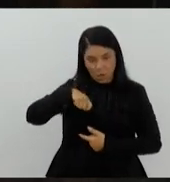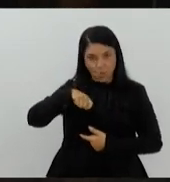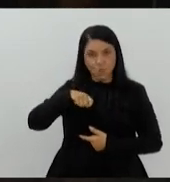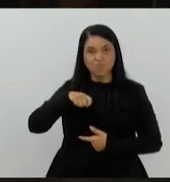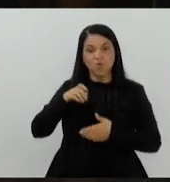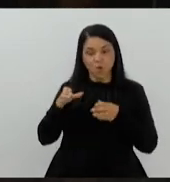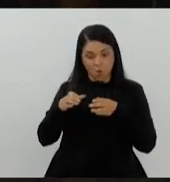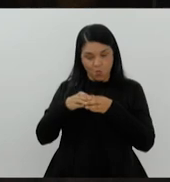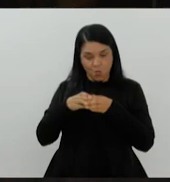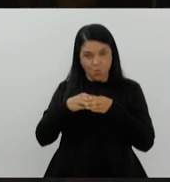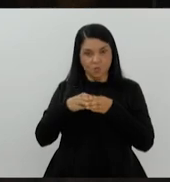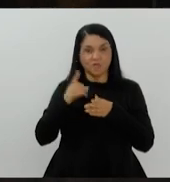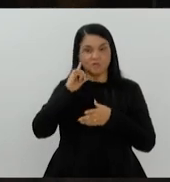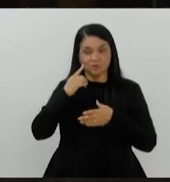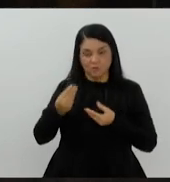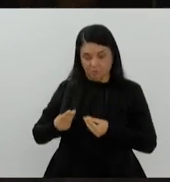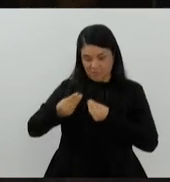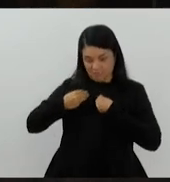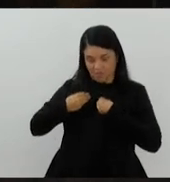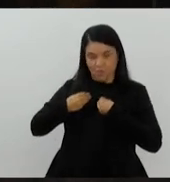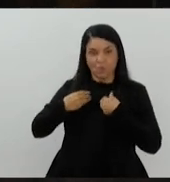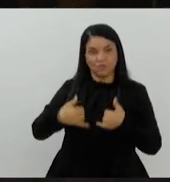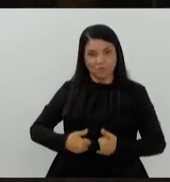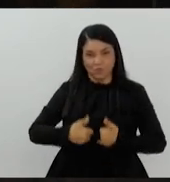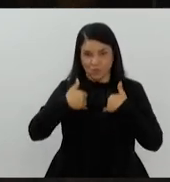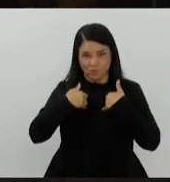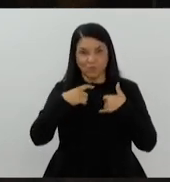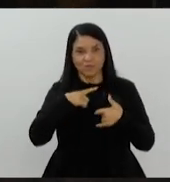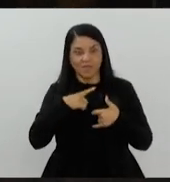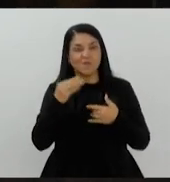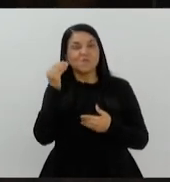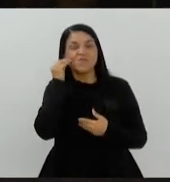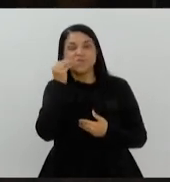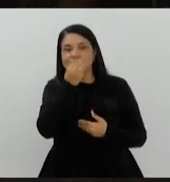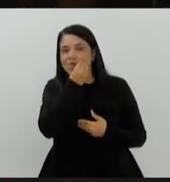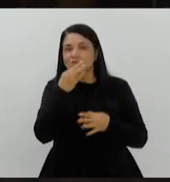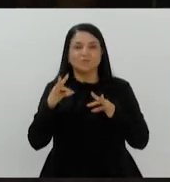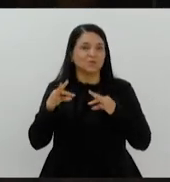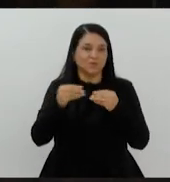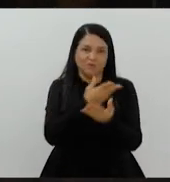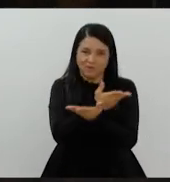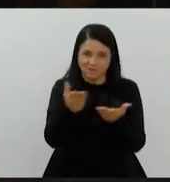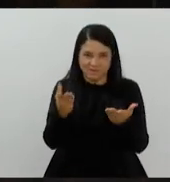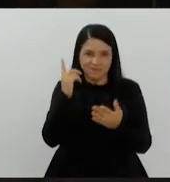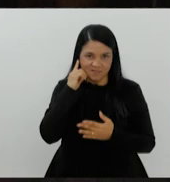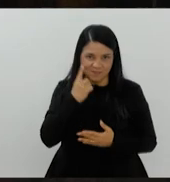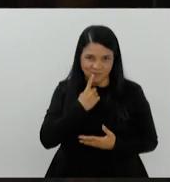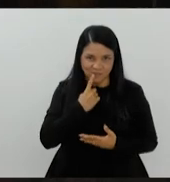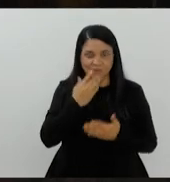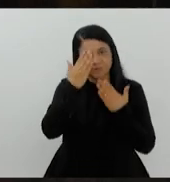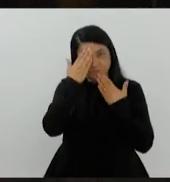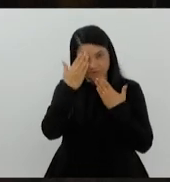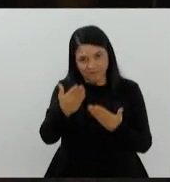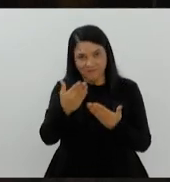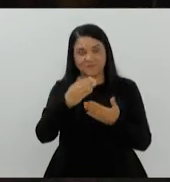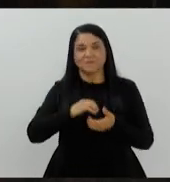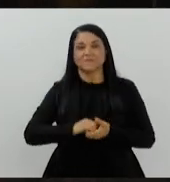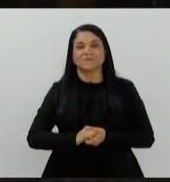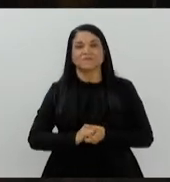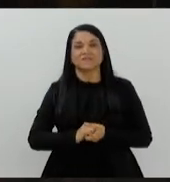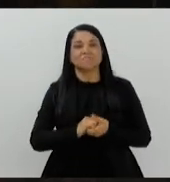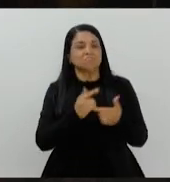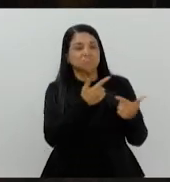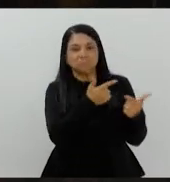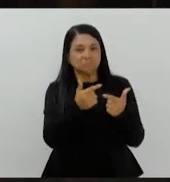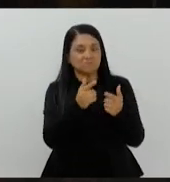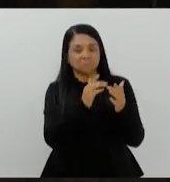orgulho, criada por eles. E vai aqui um beijo da tia Ju para todos vocês. Muito obrigado. Nada mais